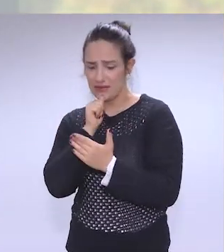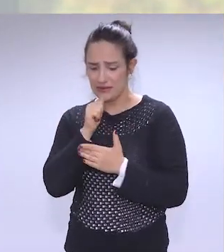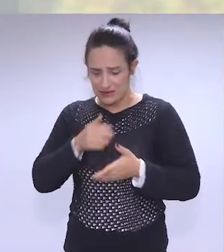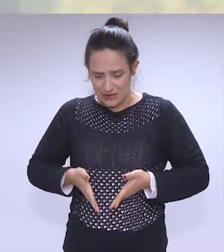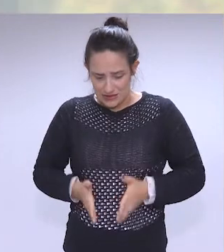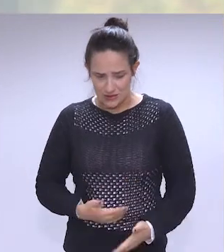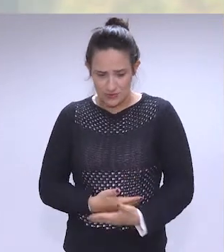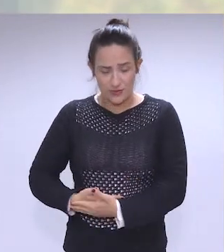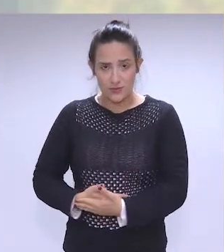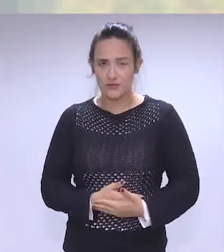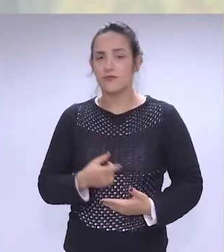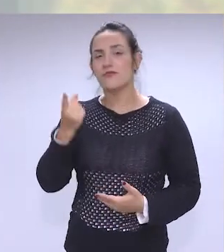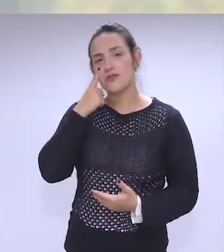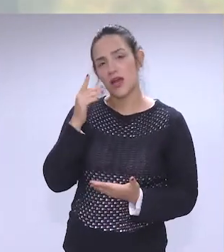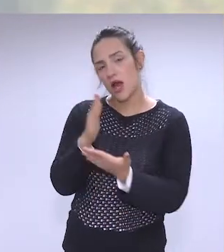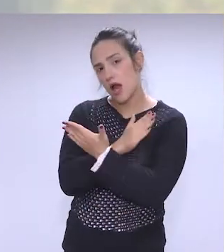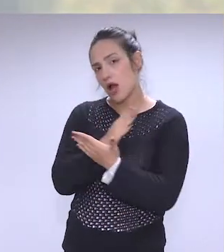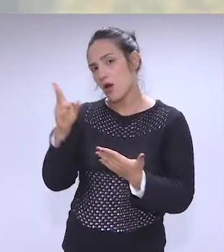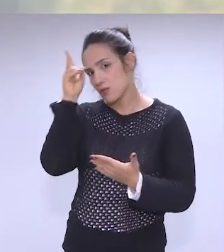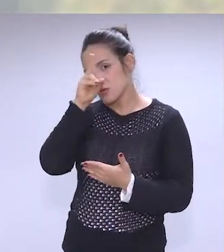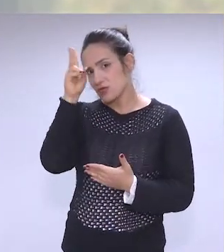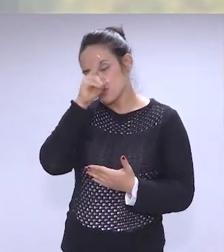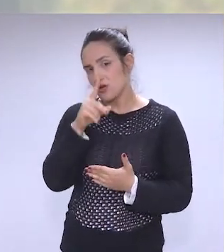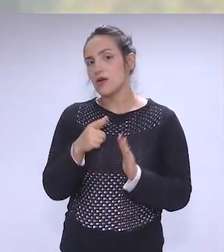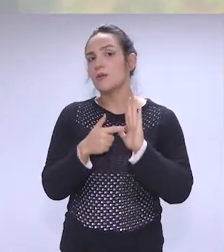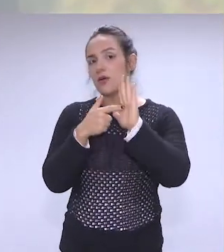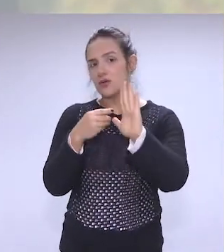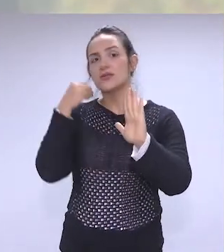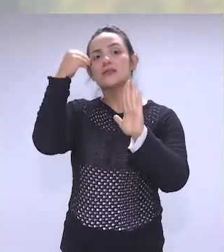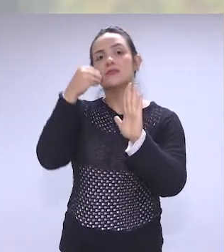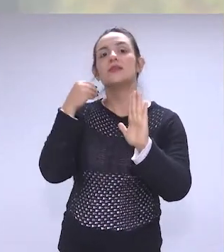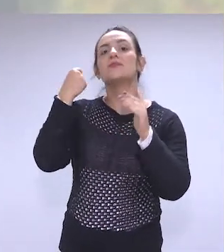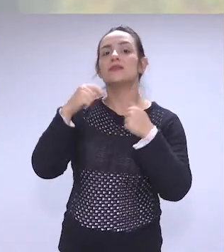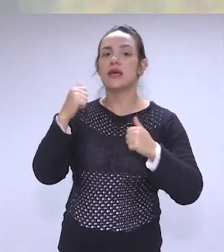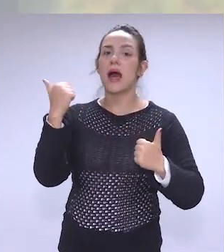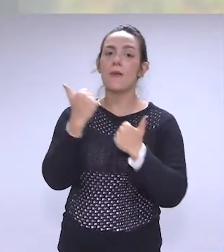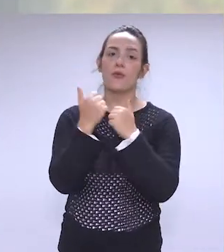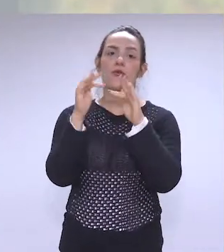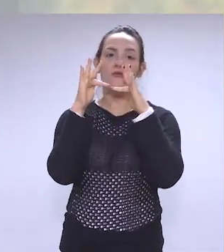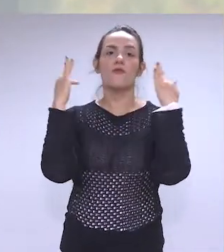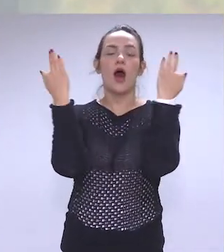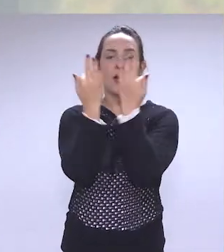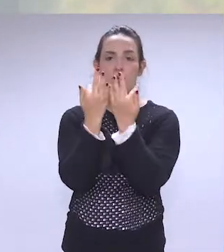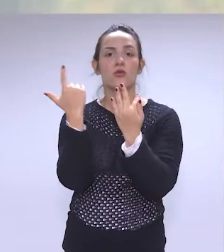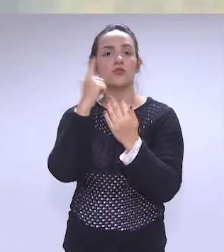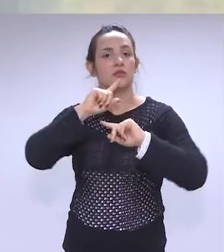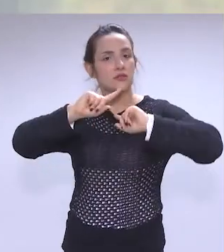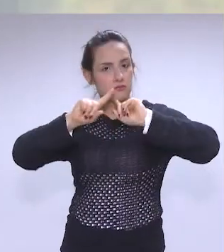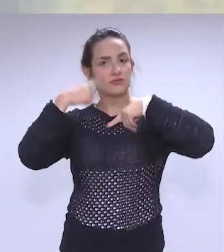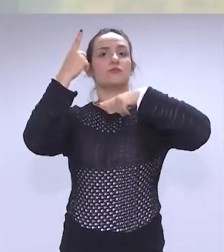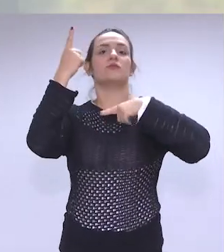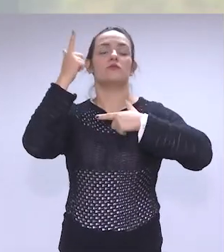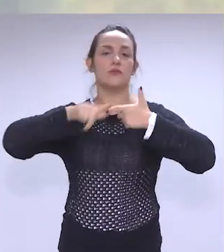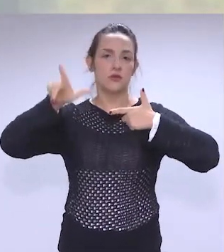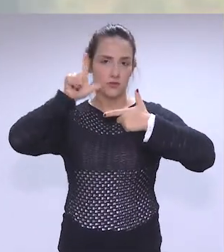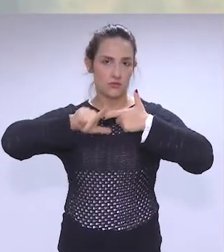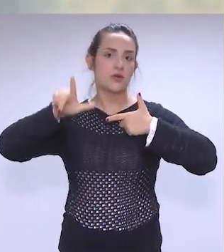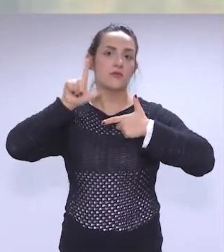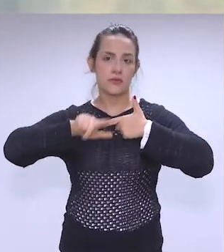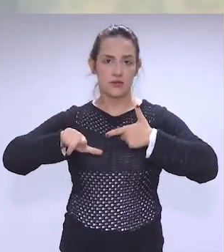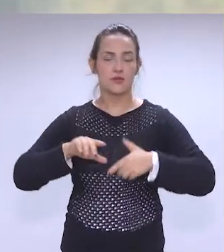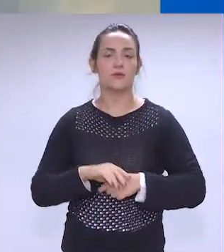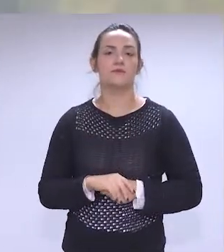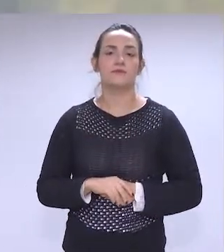filho? Confira algumas histórias que mostram que é essencial o apoio da família para superar essa fase